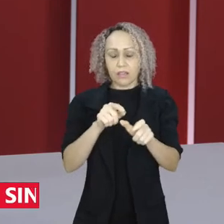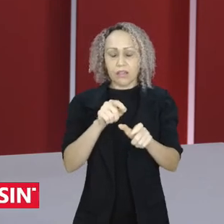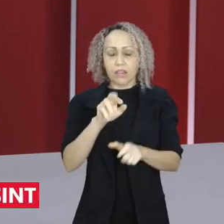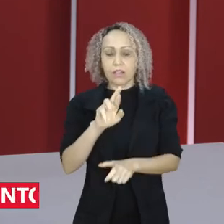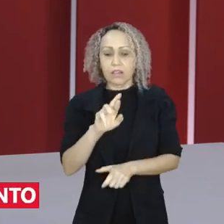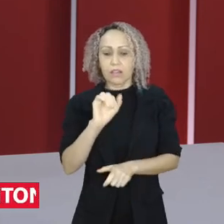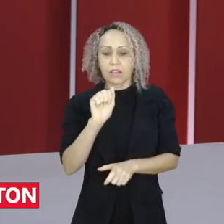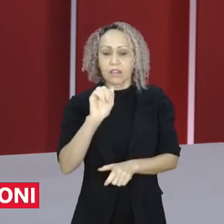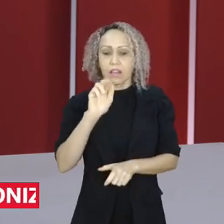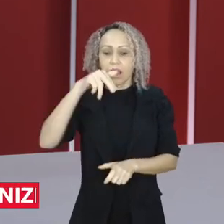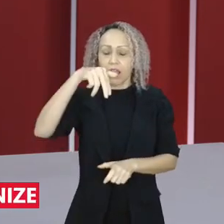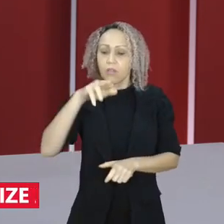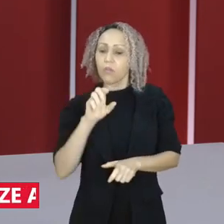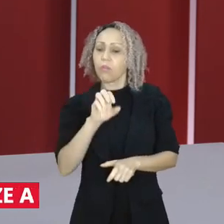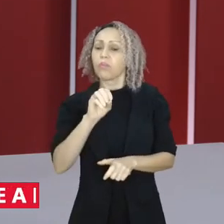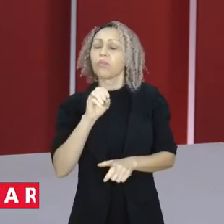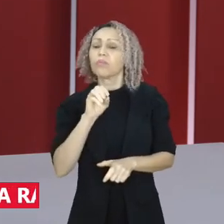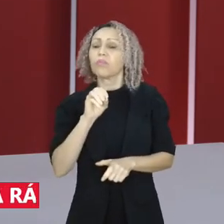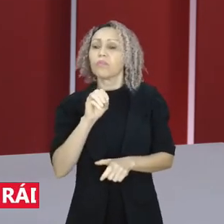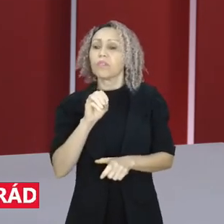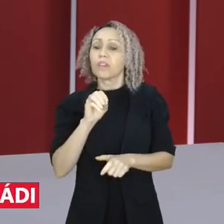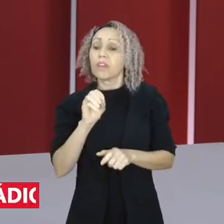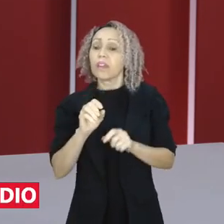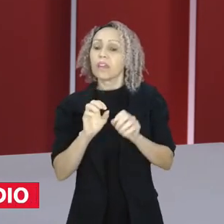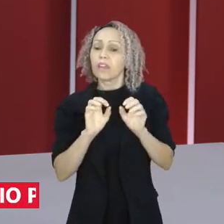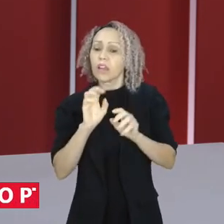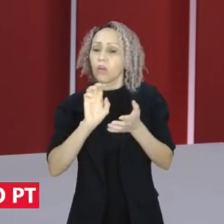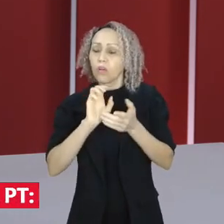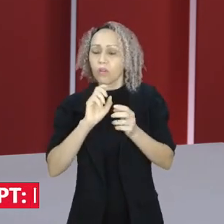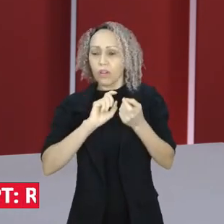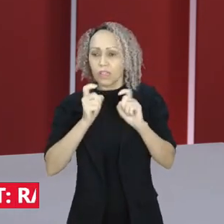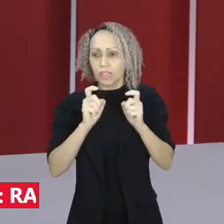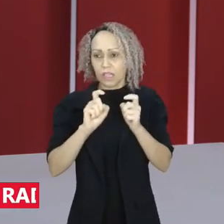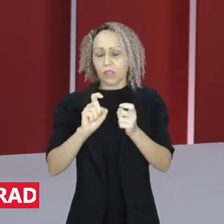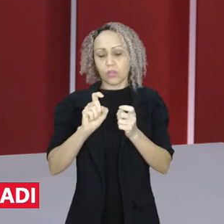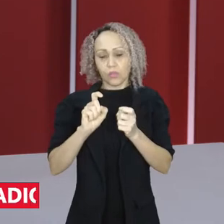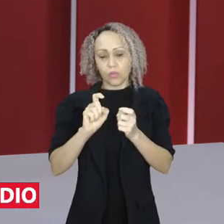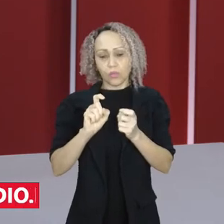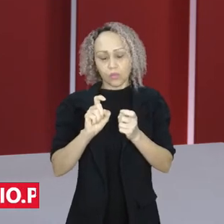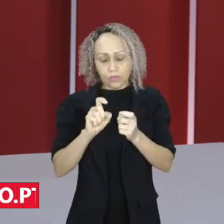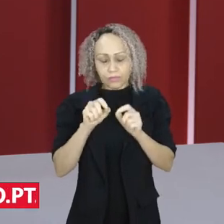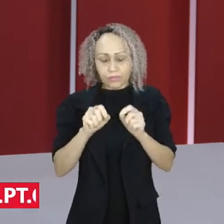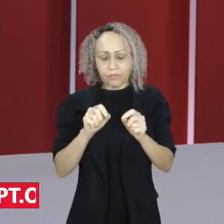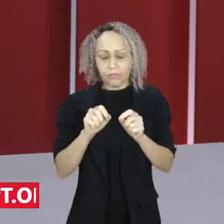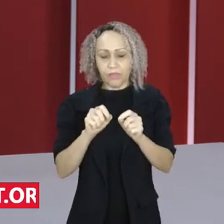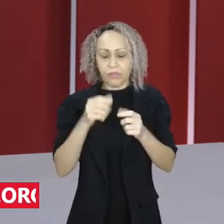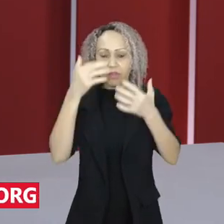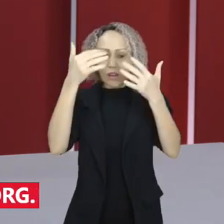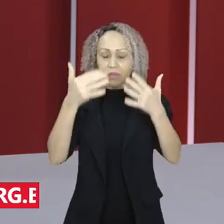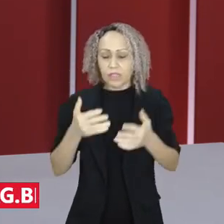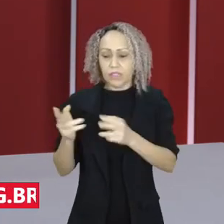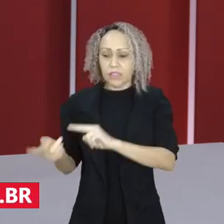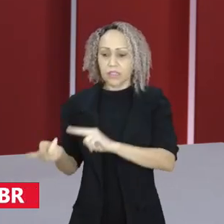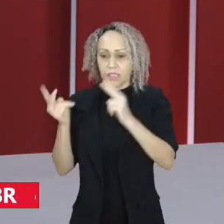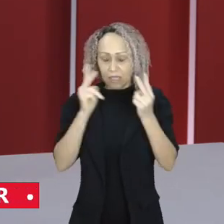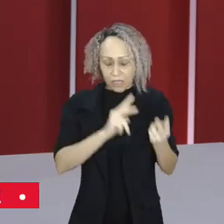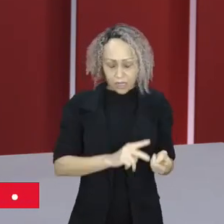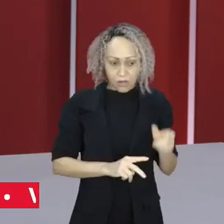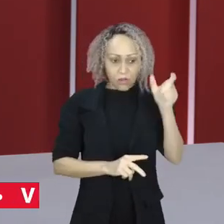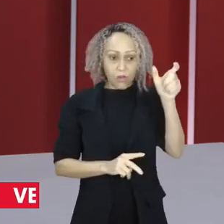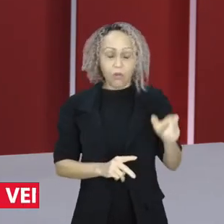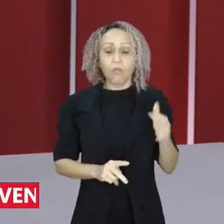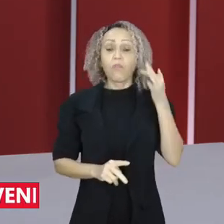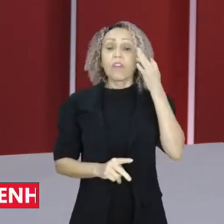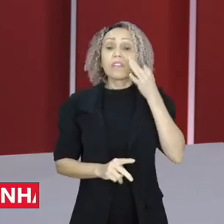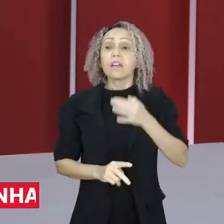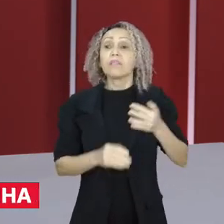do Conselho de Participação Popular na transição de governo e o Fernando Brasil vai falar do vergonhoso recorde de pessoas